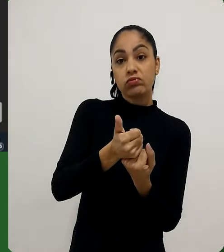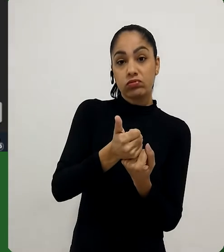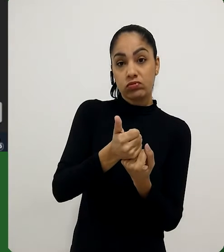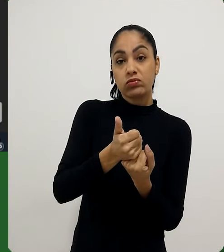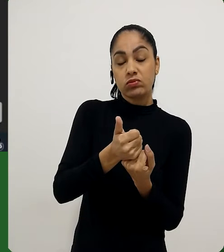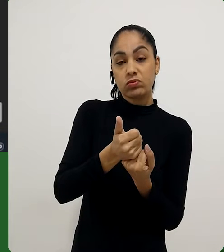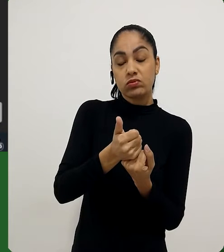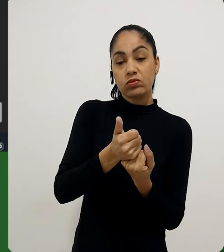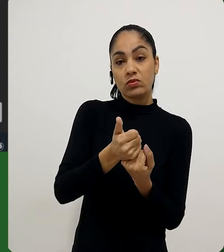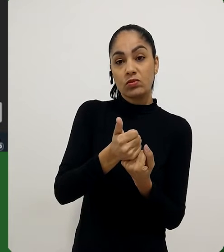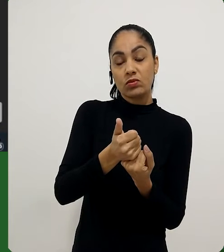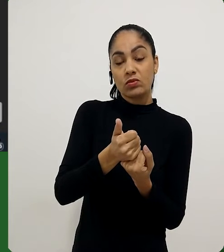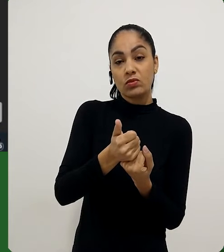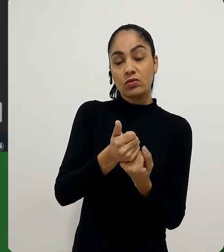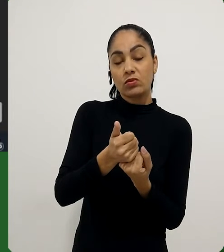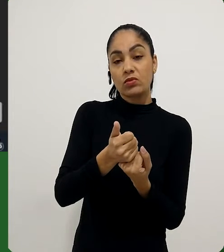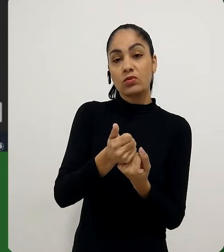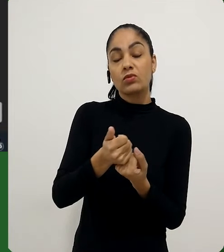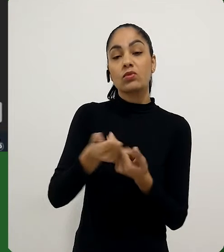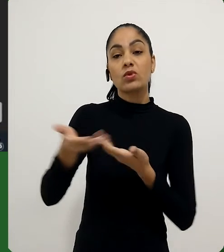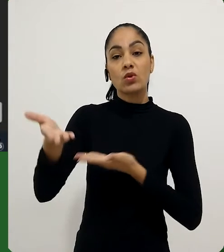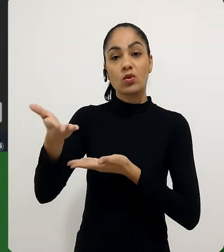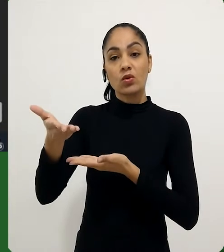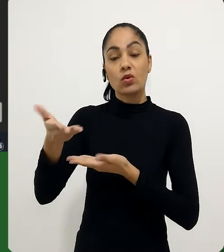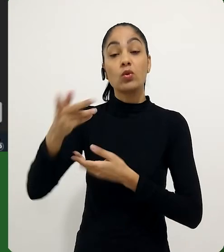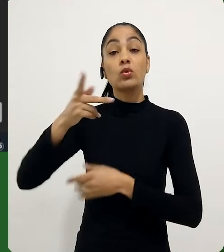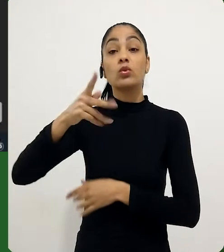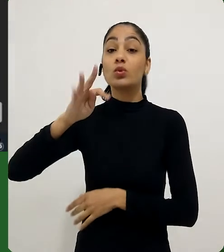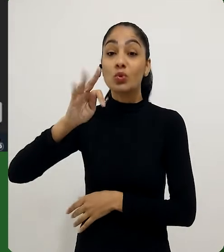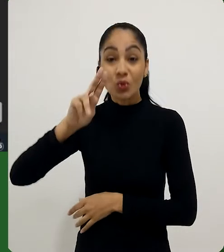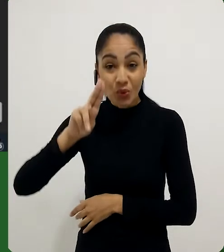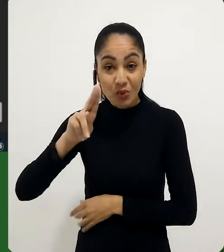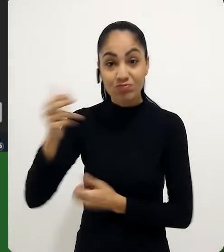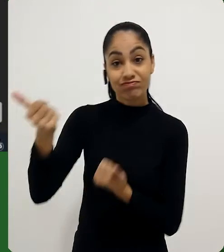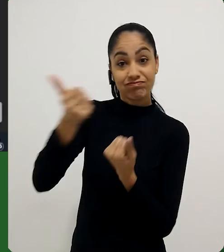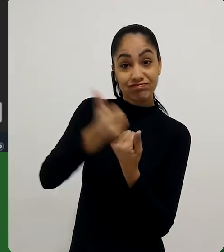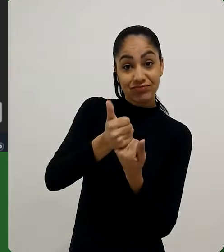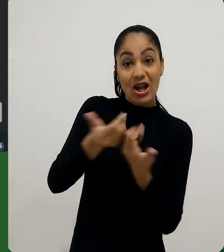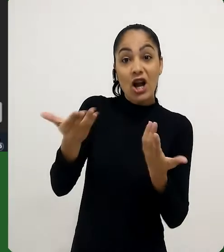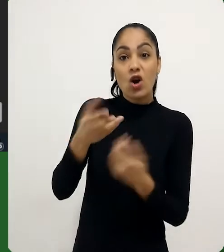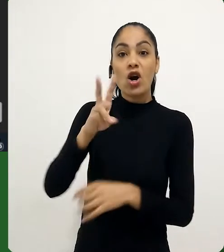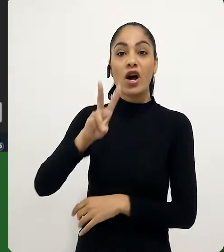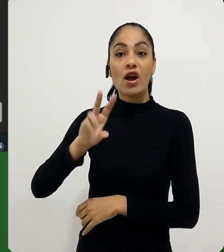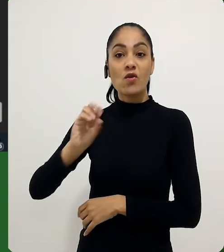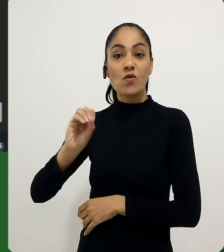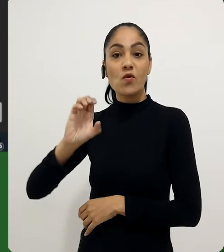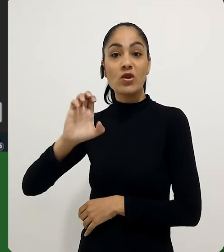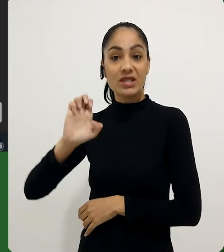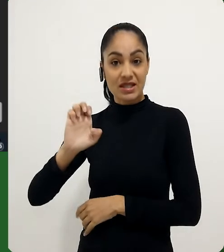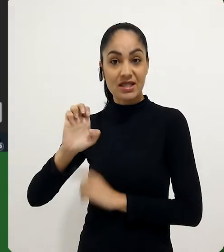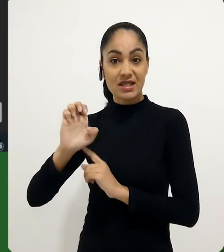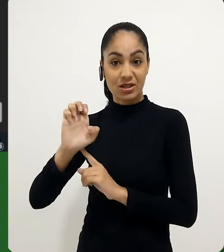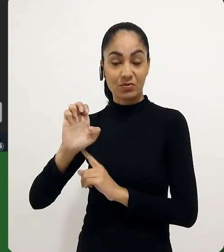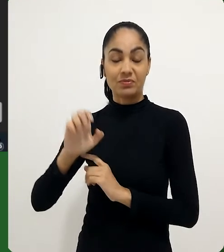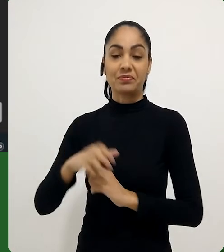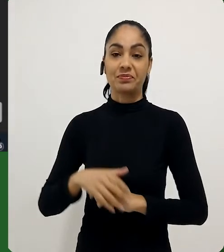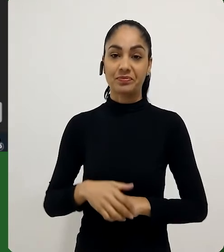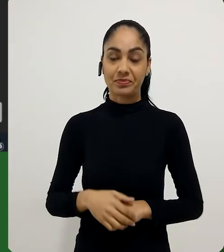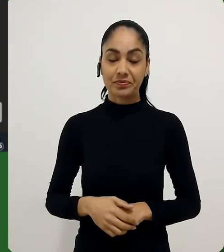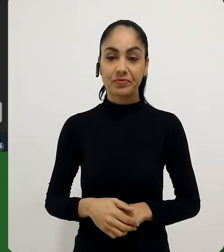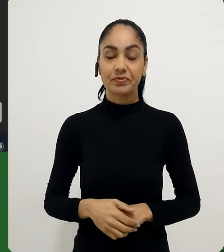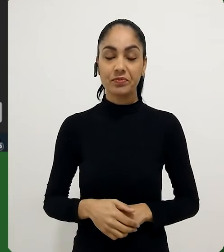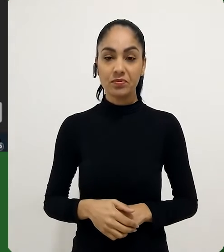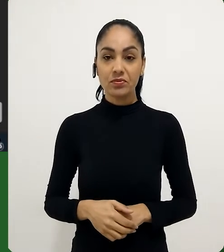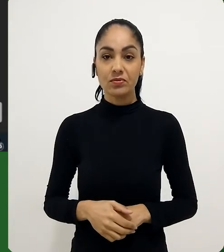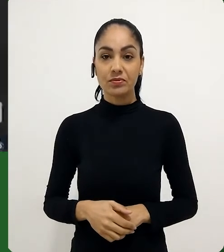Brasil, como a nossa, ele substituiu o pronome pessoal, o tu, né?